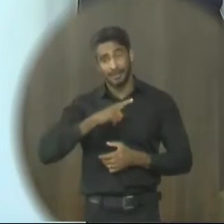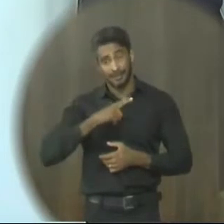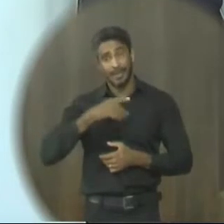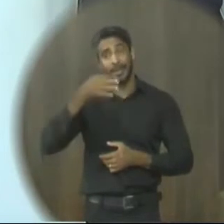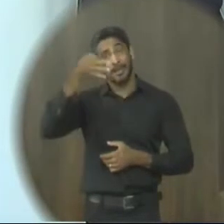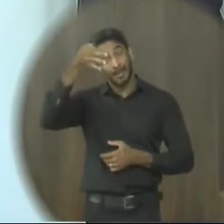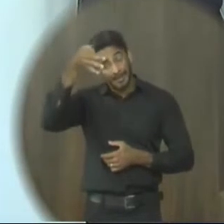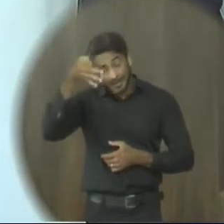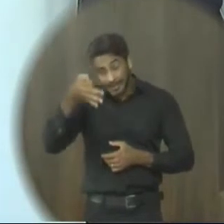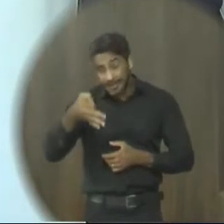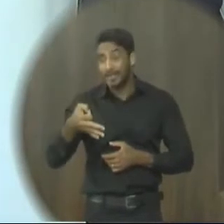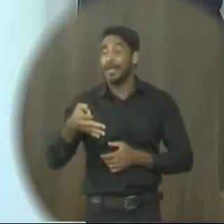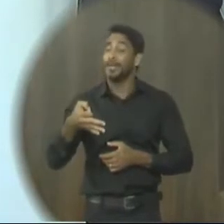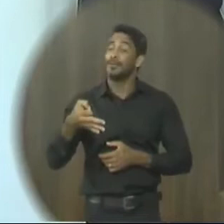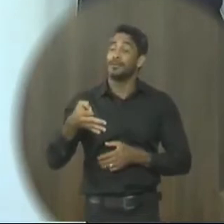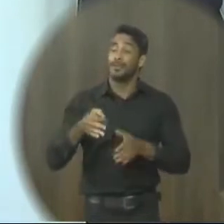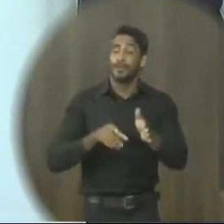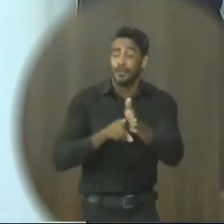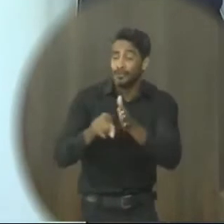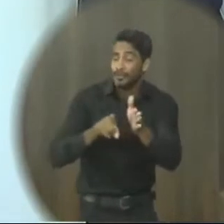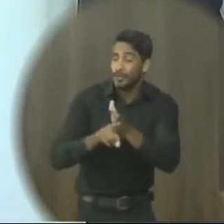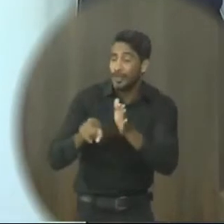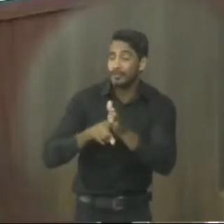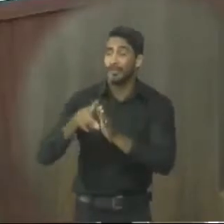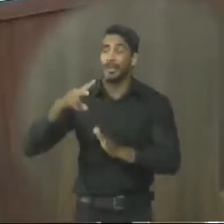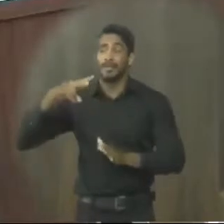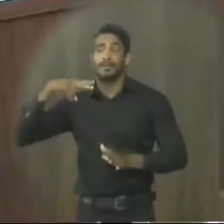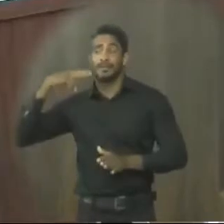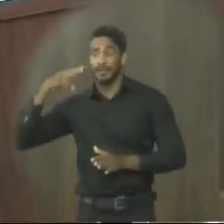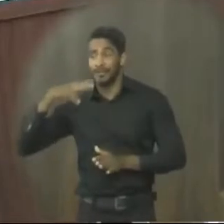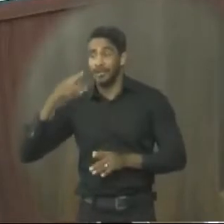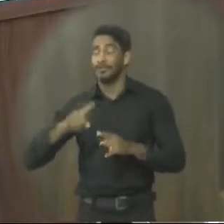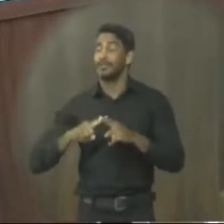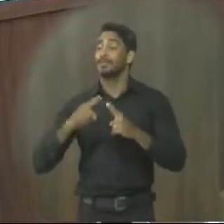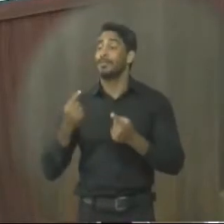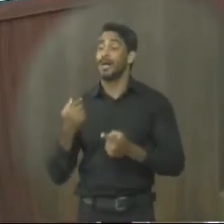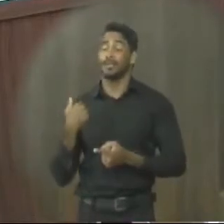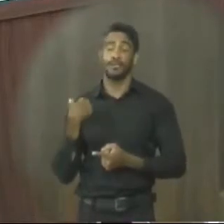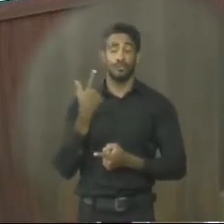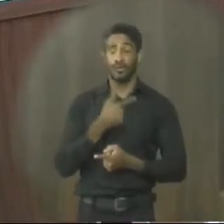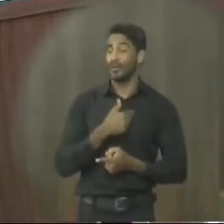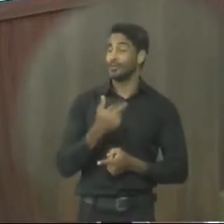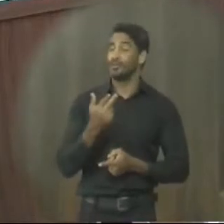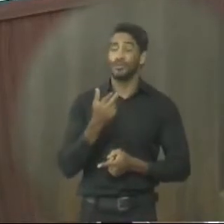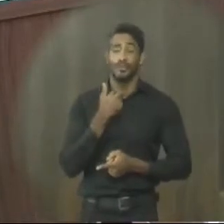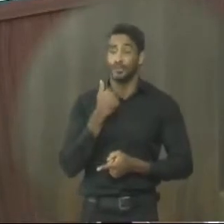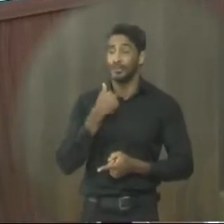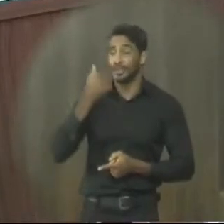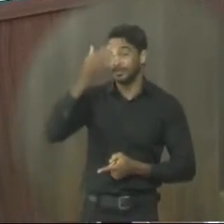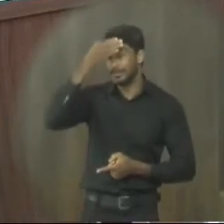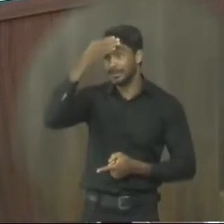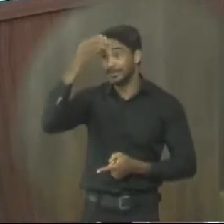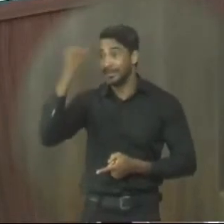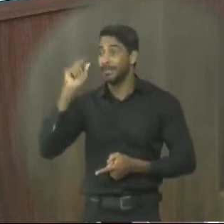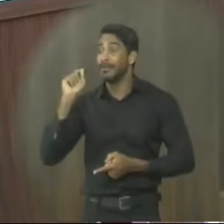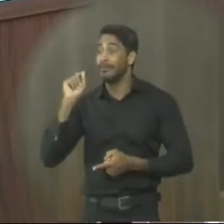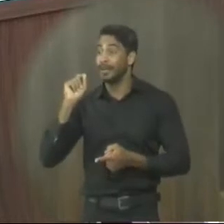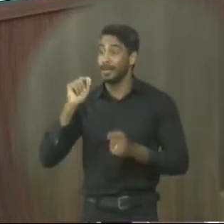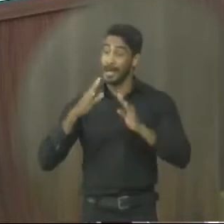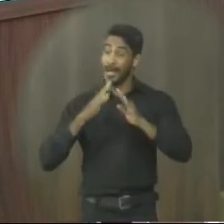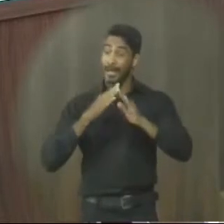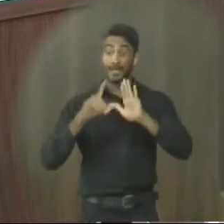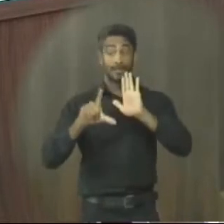os vereadores para tentar intermediar. Mas nós não podemos esquecer que nós somos uma casa de